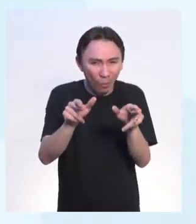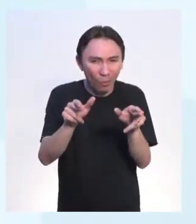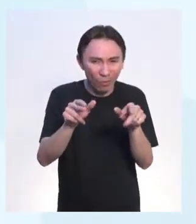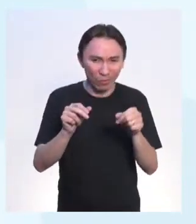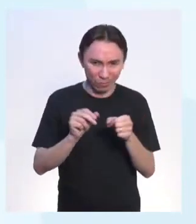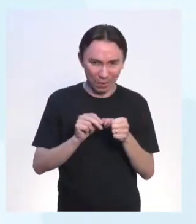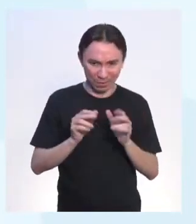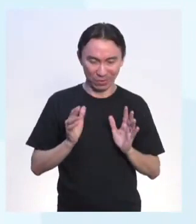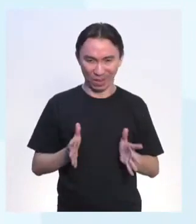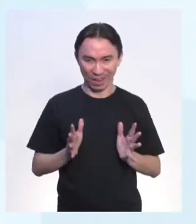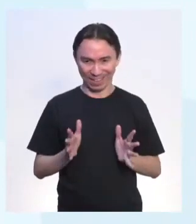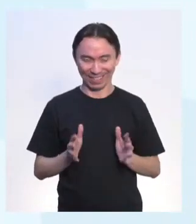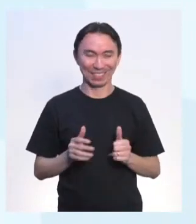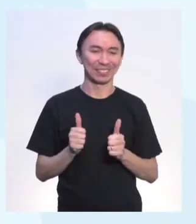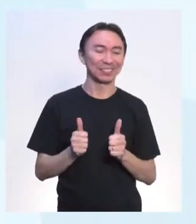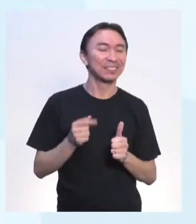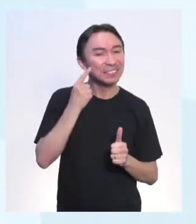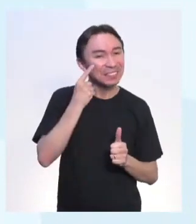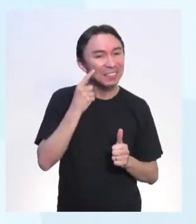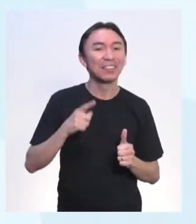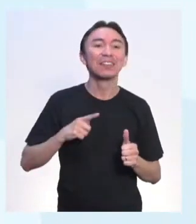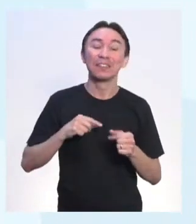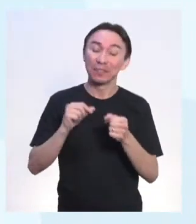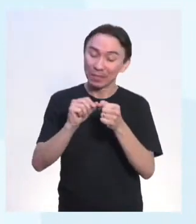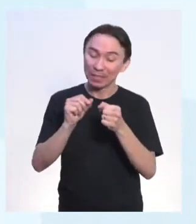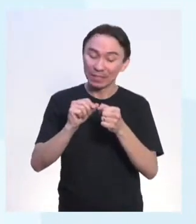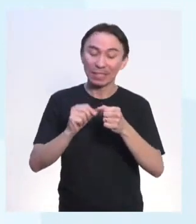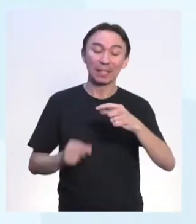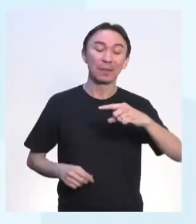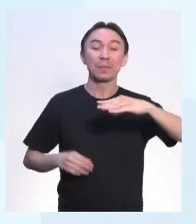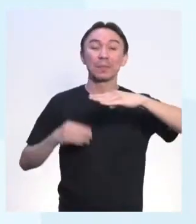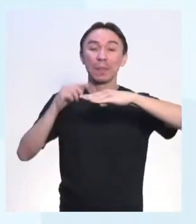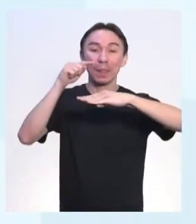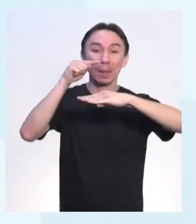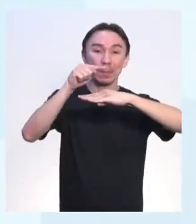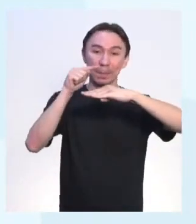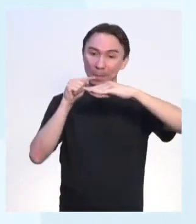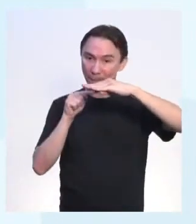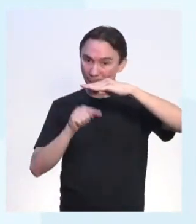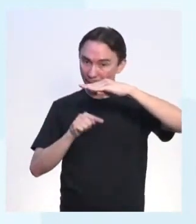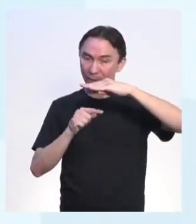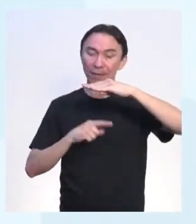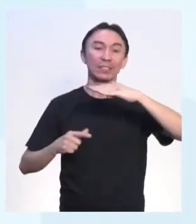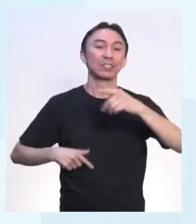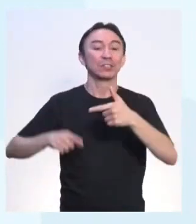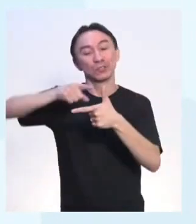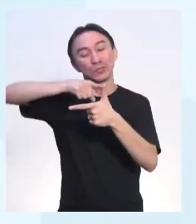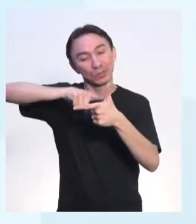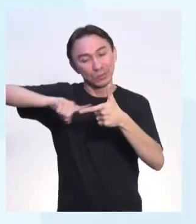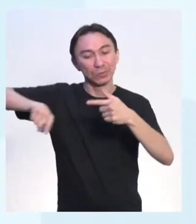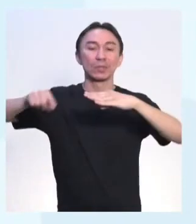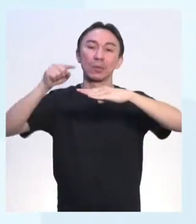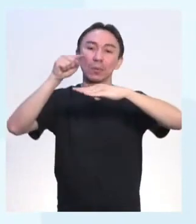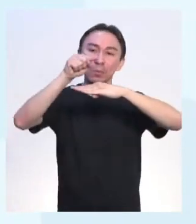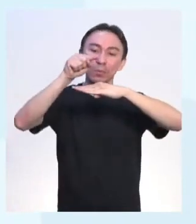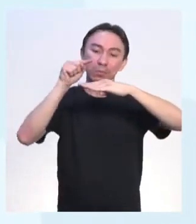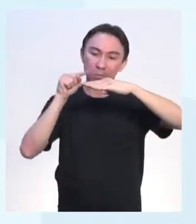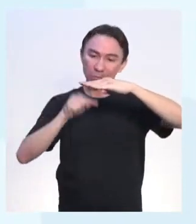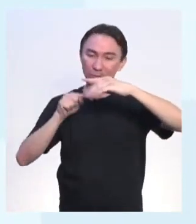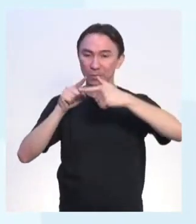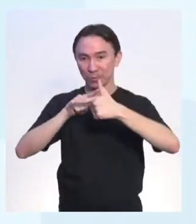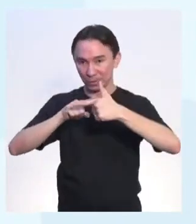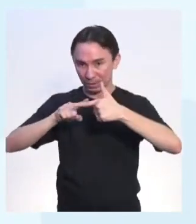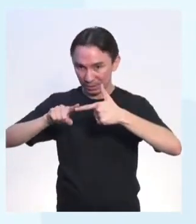agora. Então, você vai fazer a fração, aí você vai dividir o numerador pelo denominador,